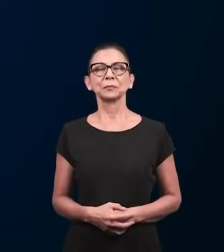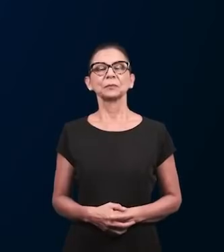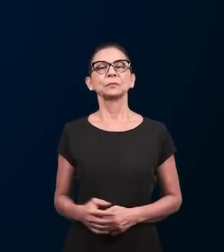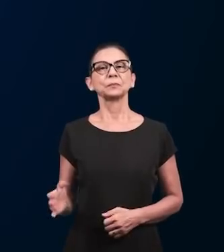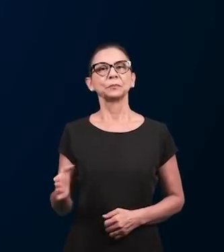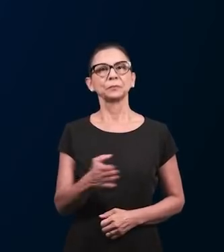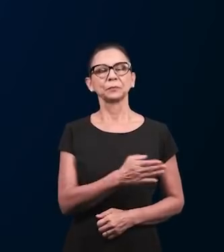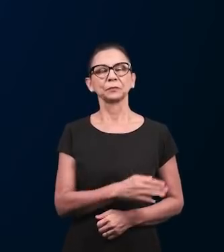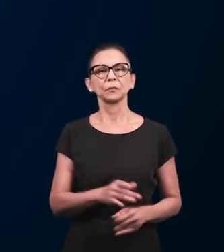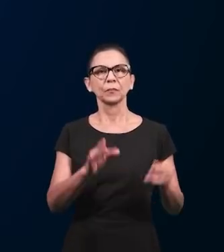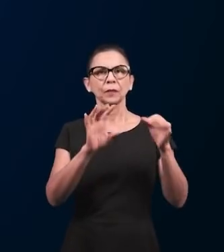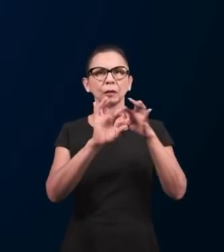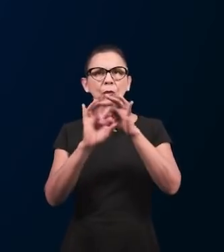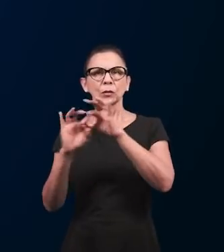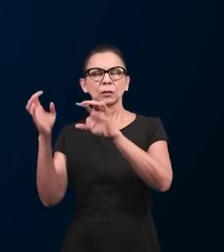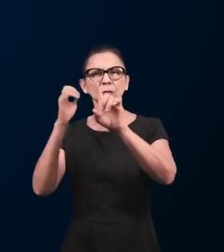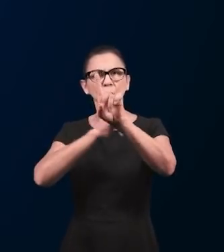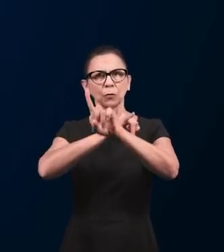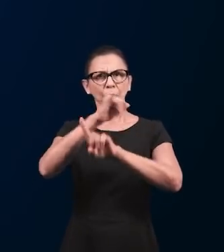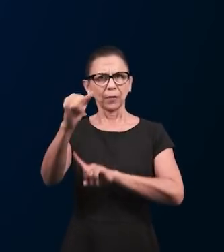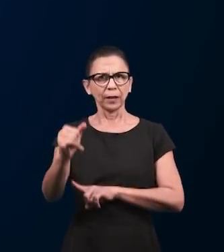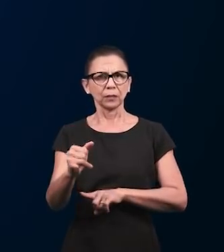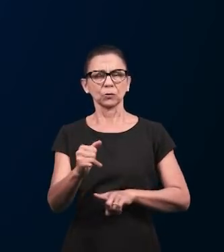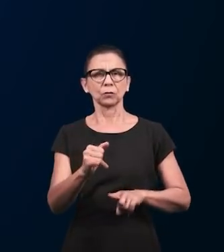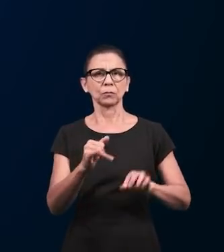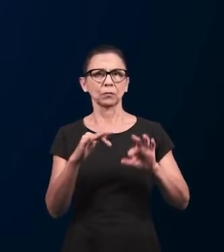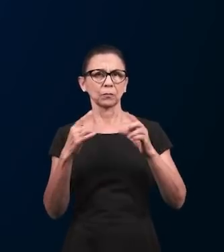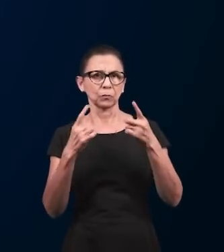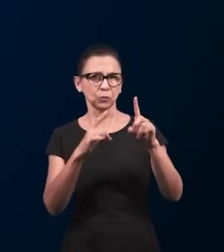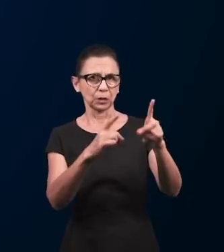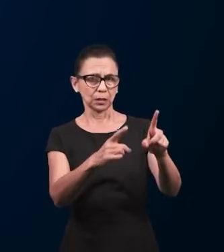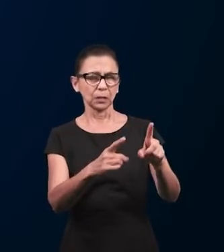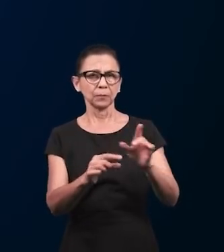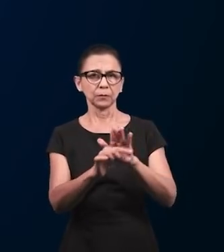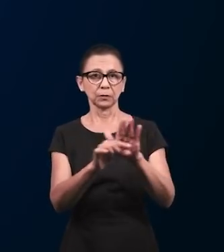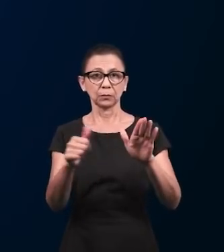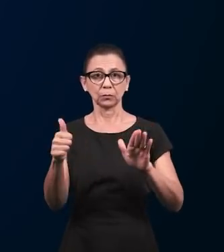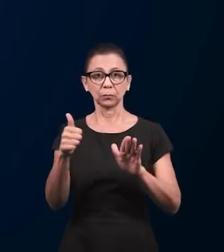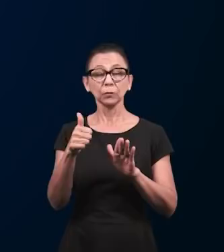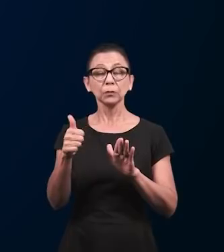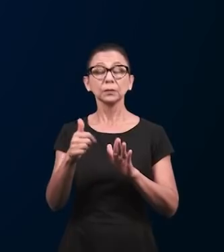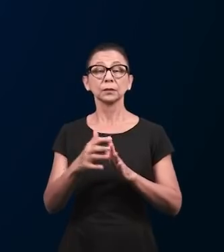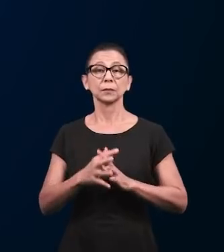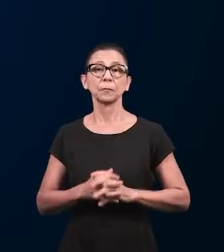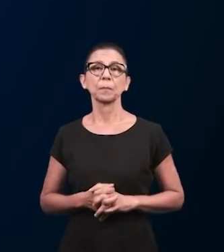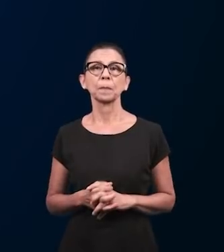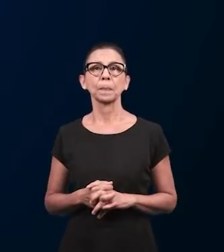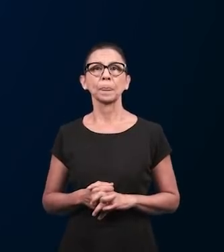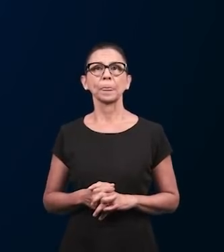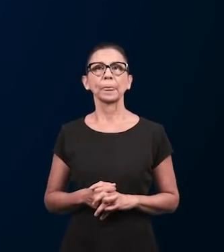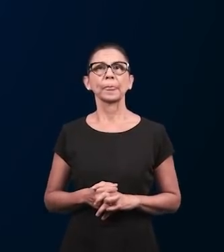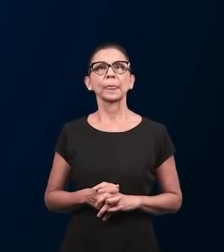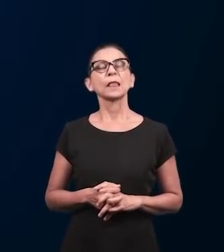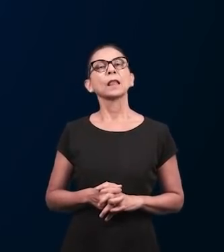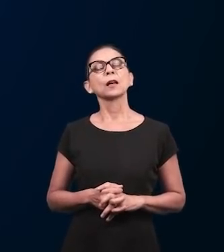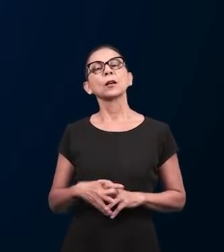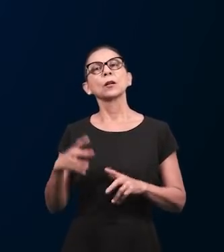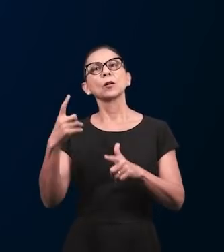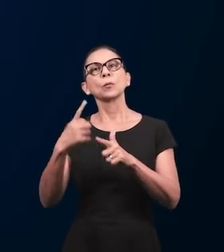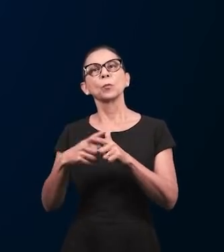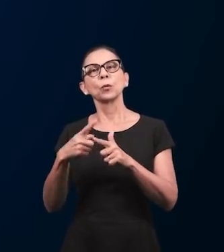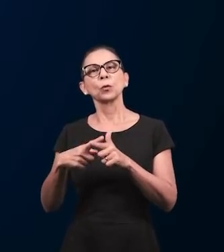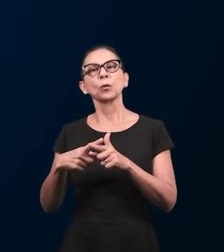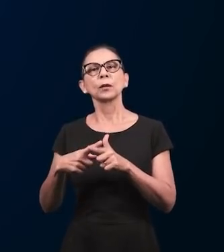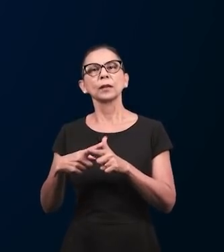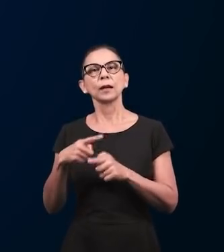ouvi-los. O contexto profético das parábolas ali para os discípulos, como dito no versículo 11, quando é discorrido da seguinte